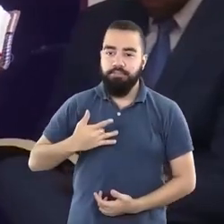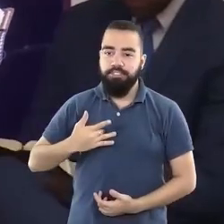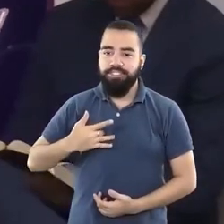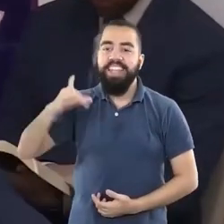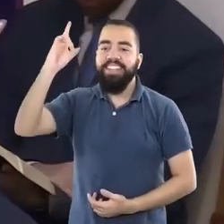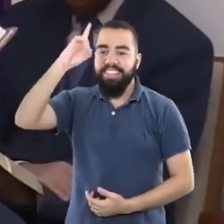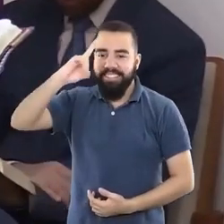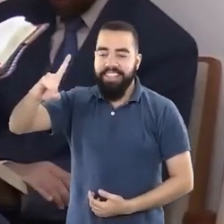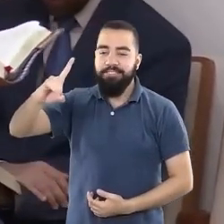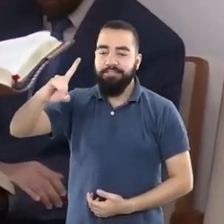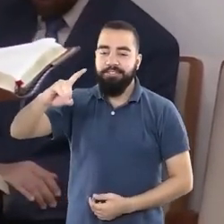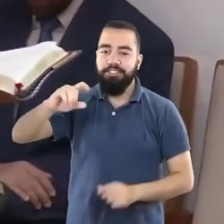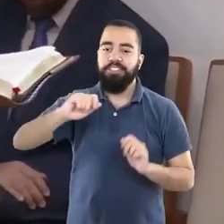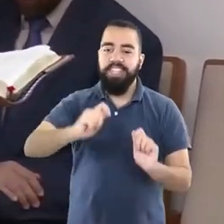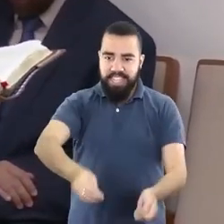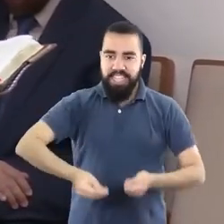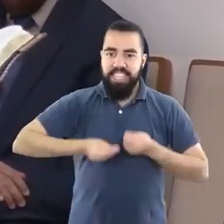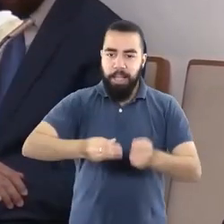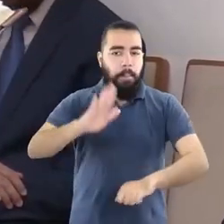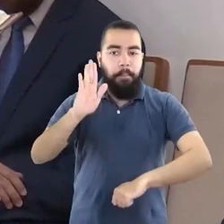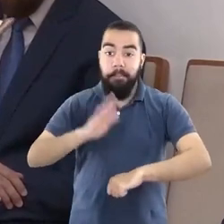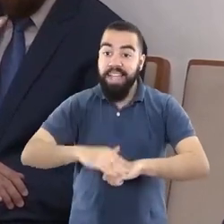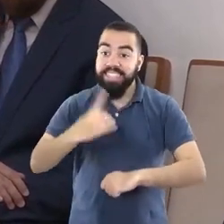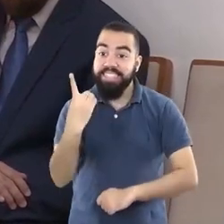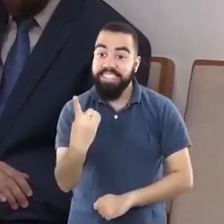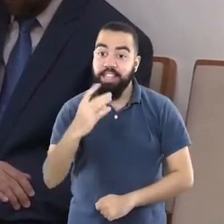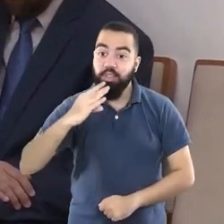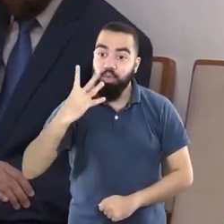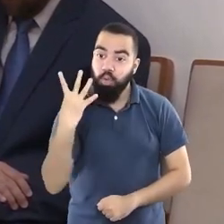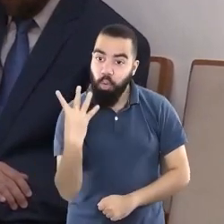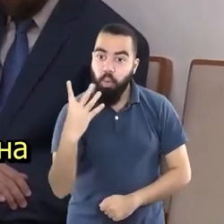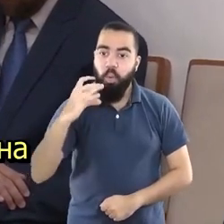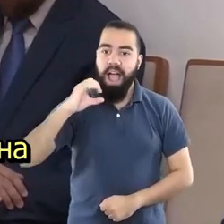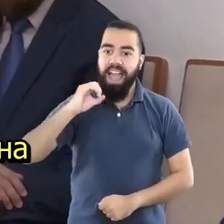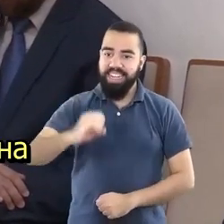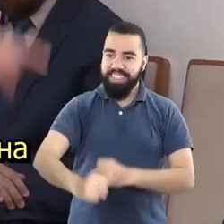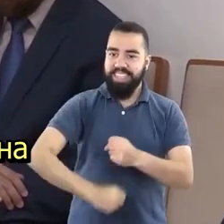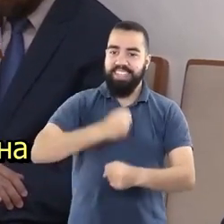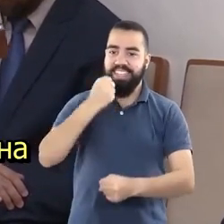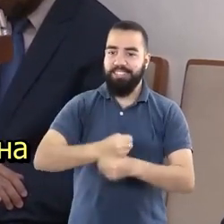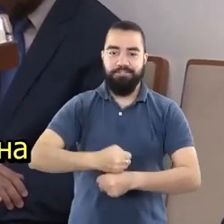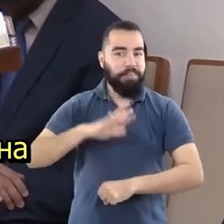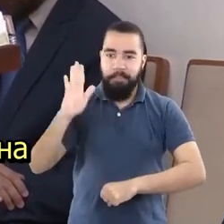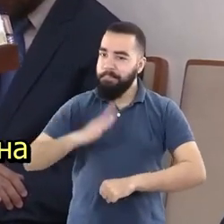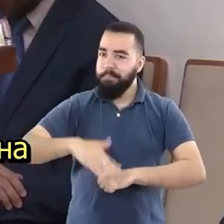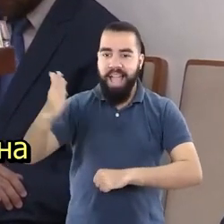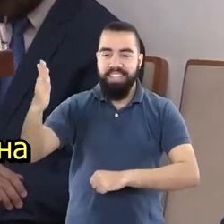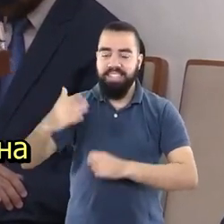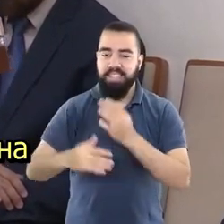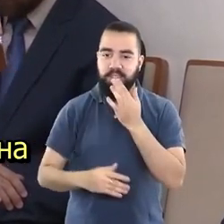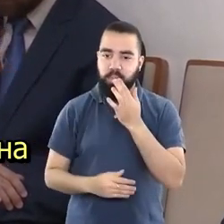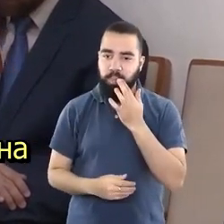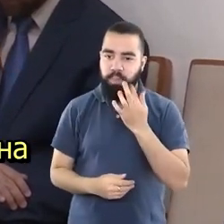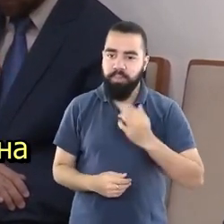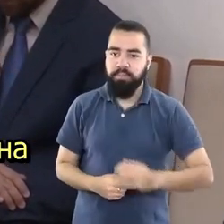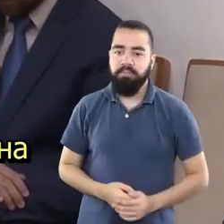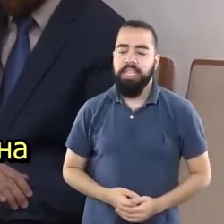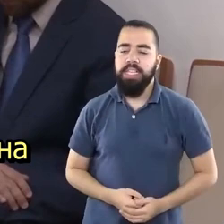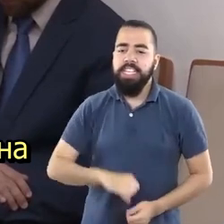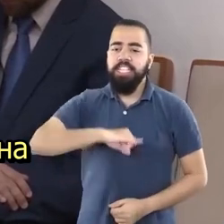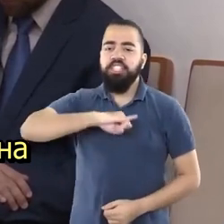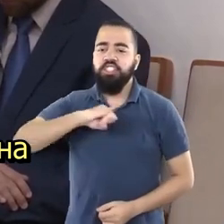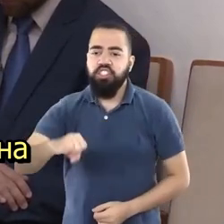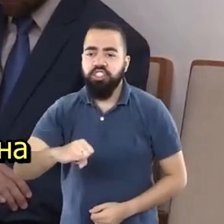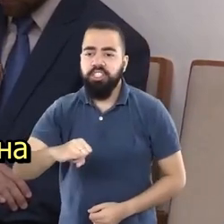mais 140 anos de idade, mais 140 anos de vida. Pois eu quero dizer para você que ainda que a medicina tenha dado para